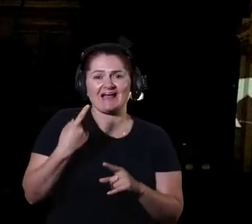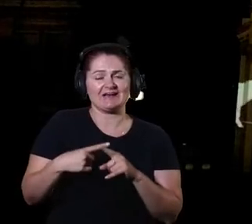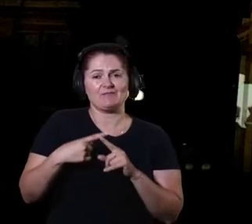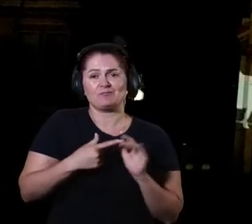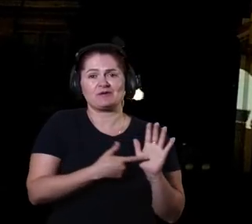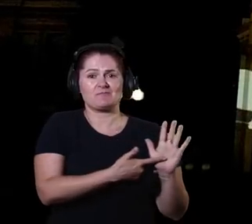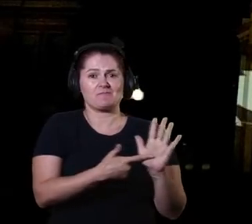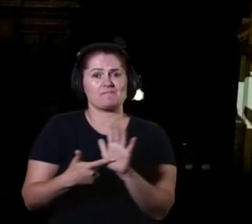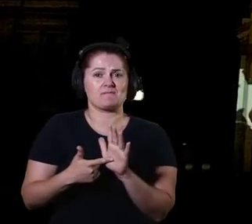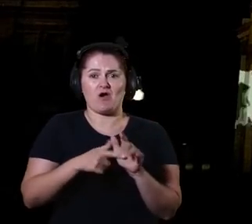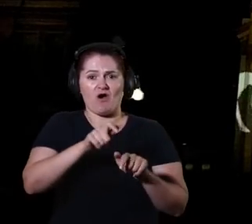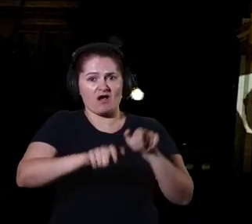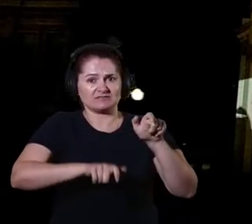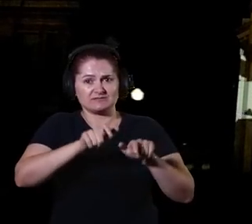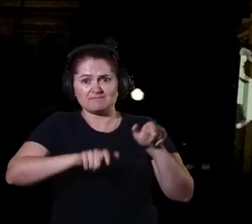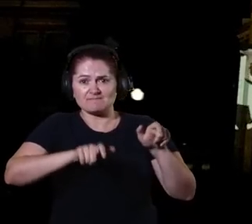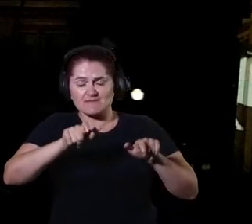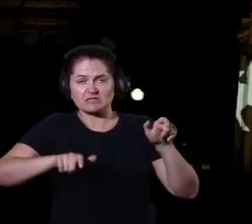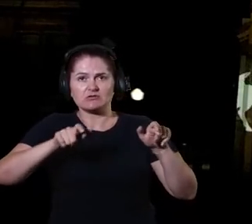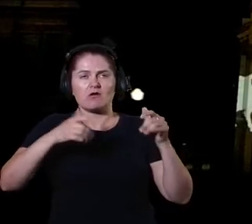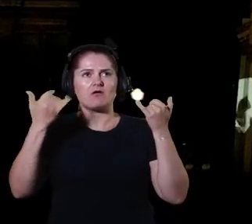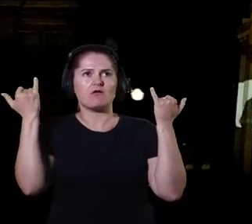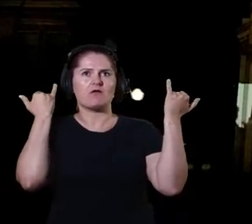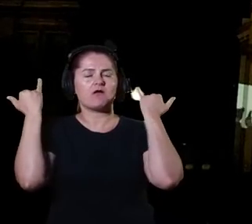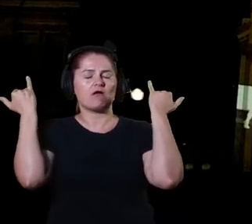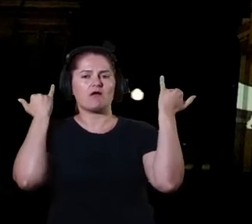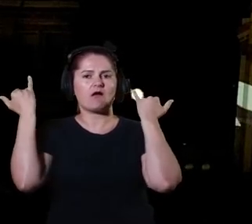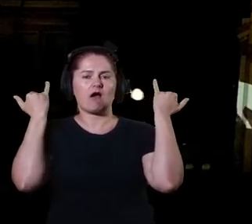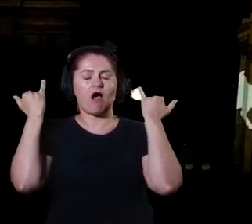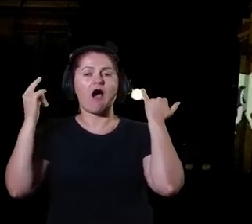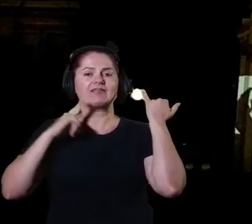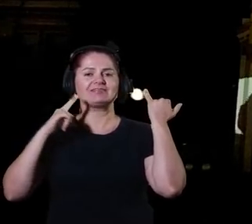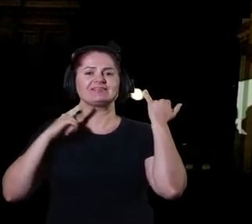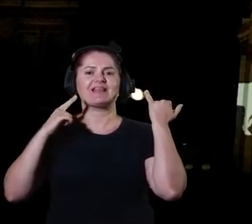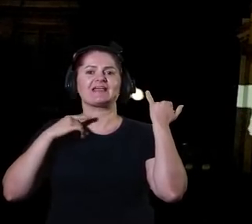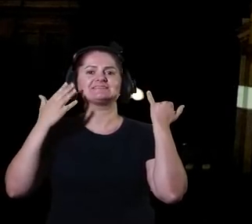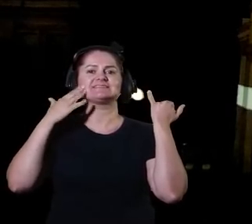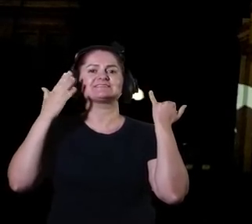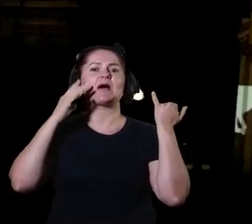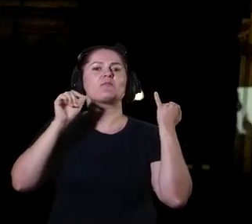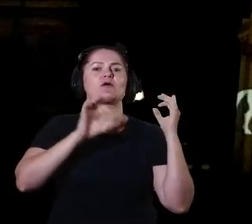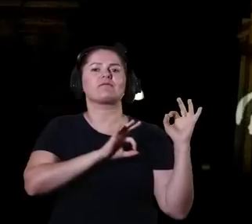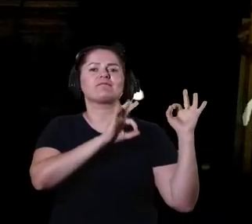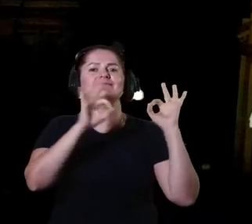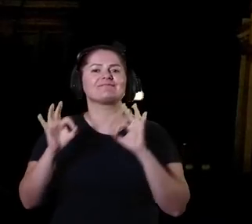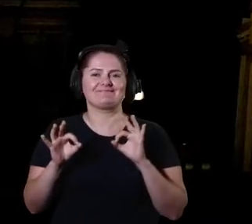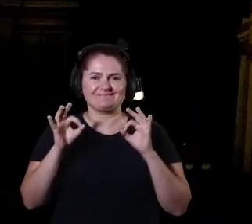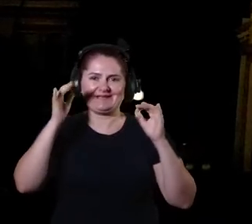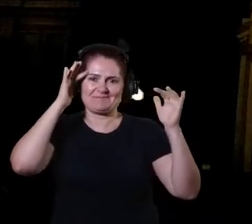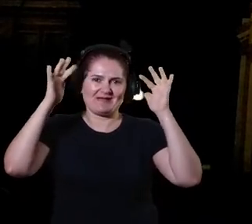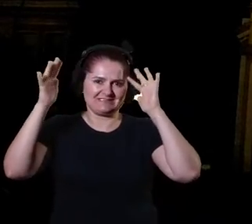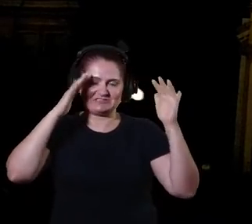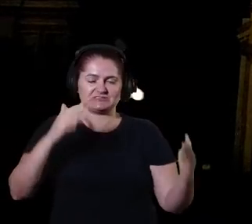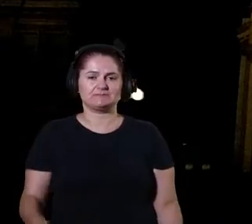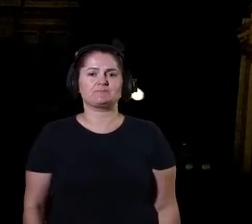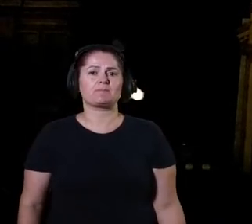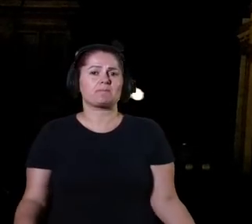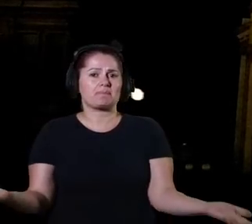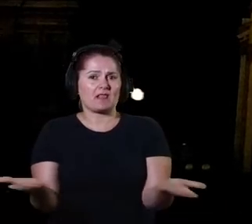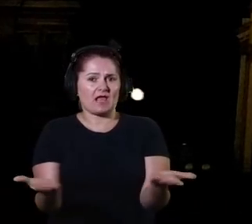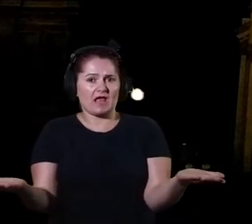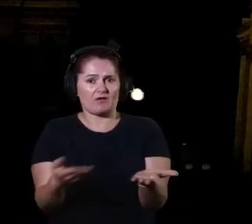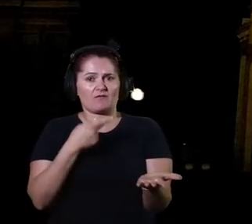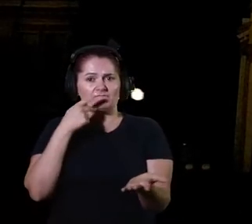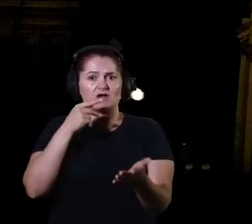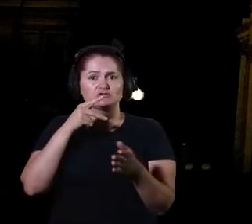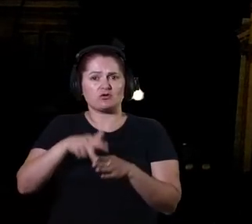muitas pessoas também a representatividade. O que aparece agora aí, Thales? Agora são os tropeiros que o Zé Teodoro